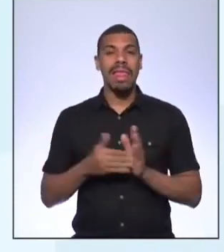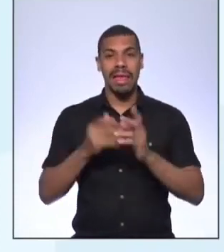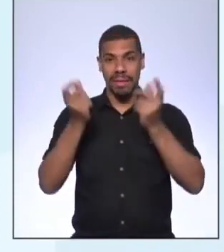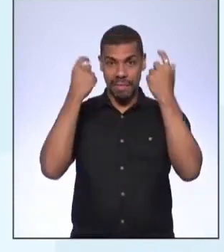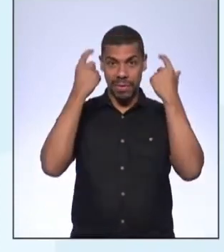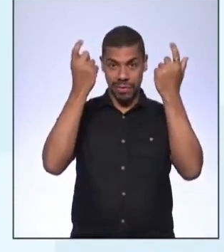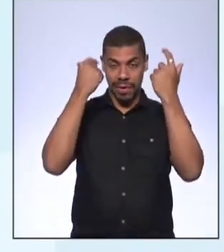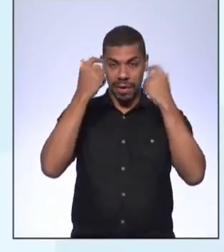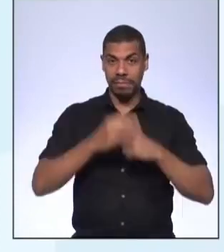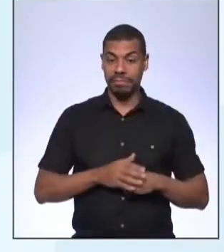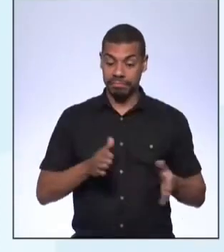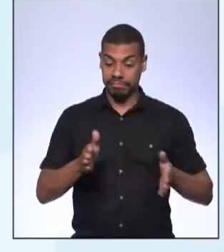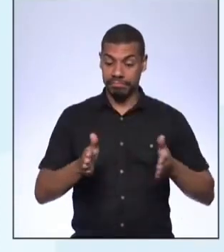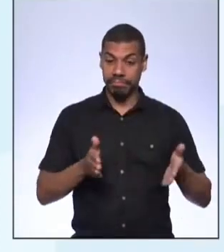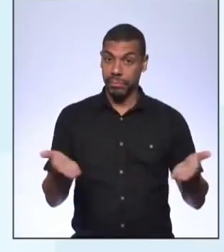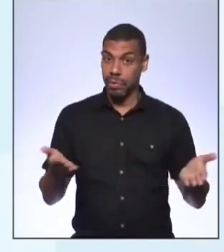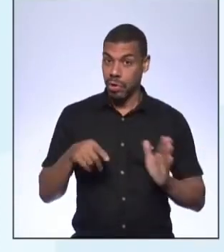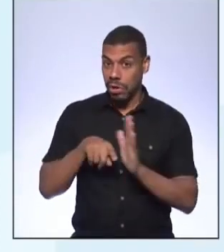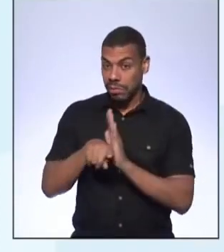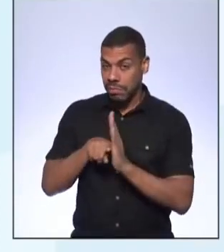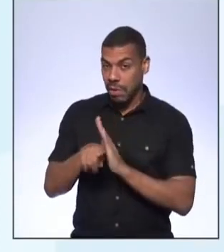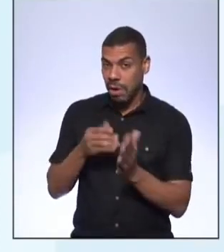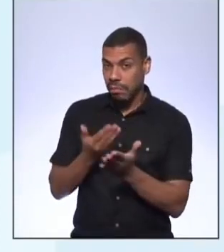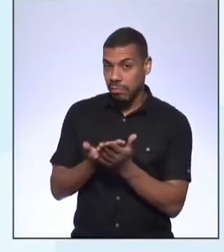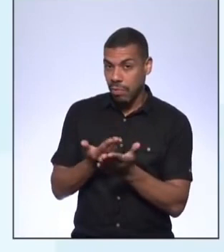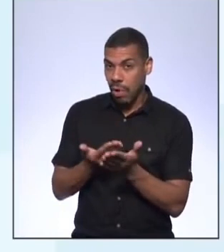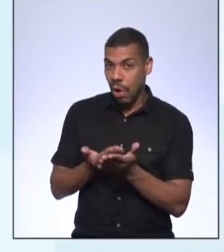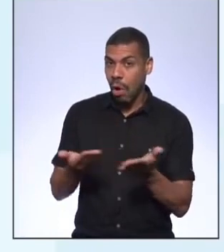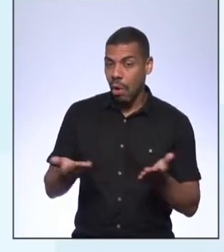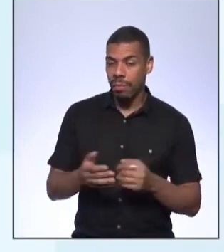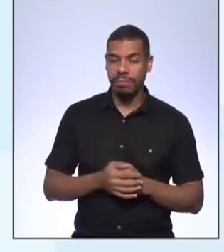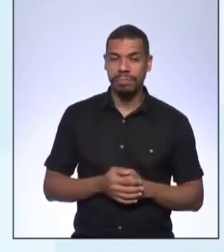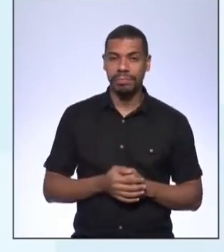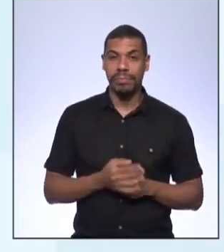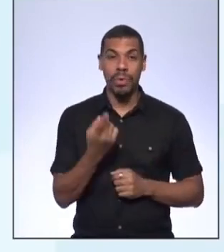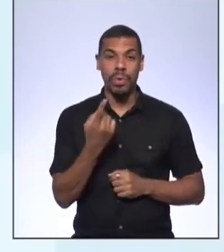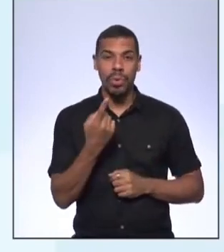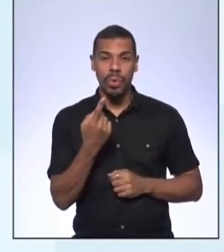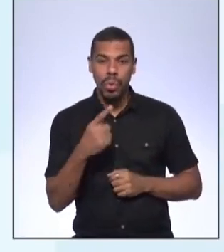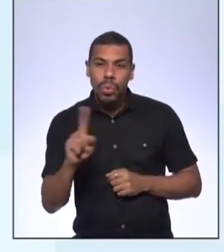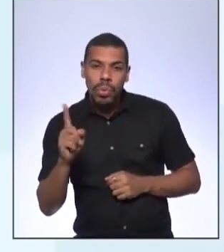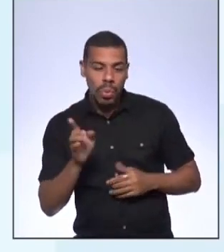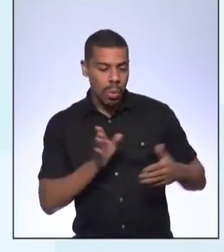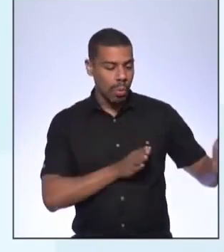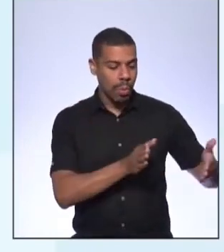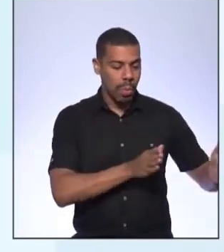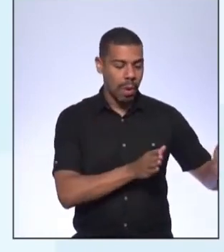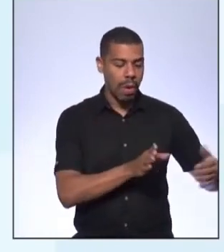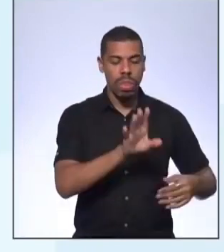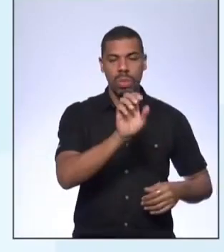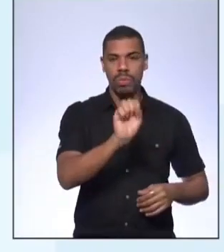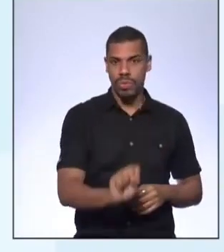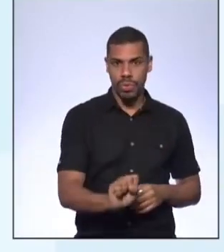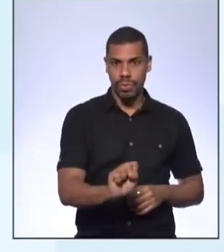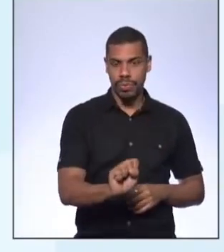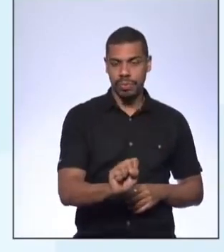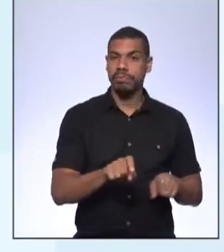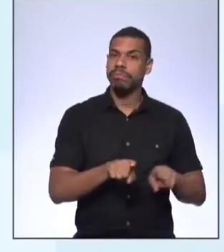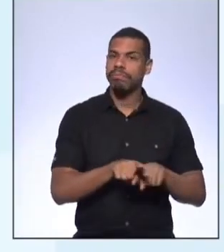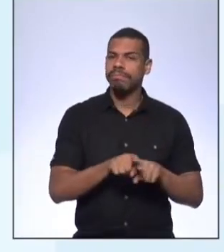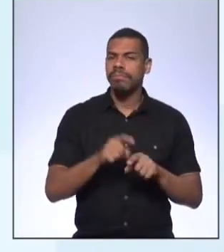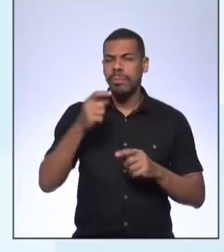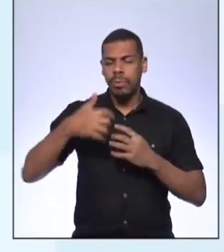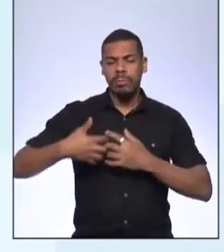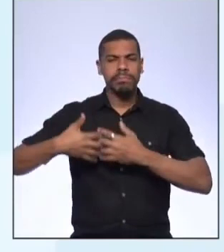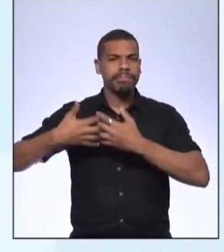inclusive, é a parte que a gente vai analisar na aula de hoje. E no último ato, que é a parte sul, o artista propõe a reflexão